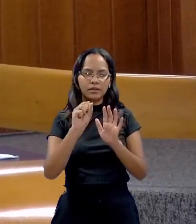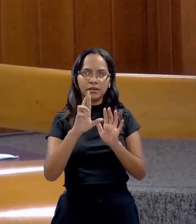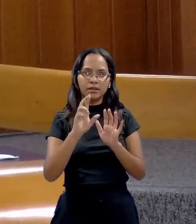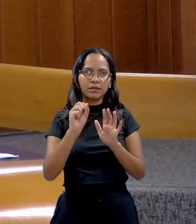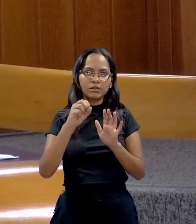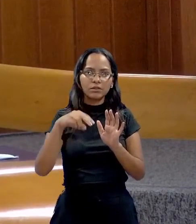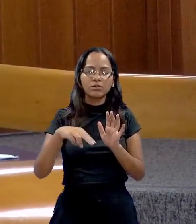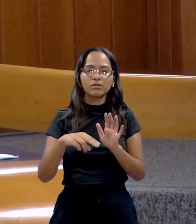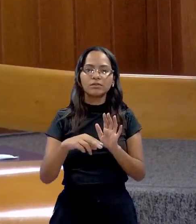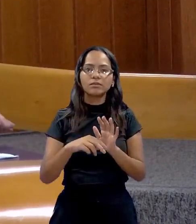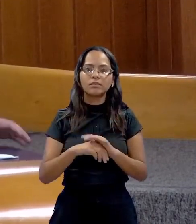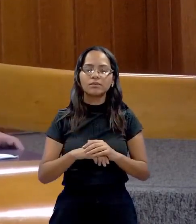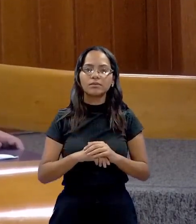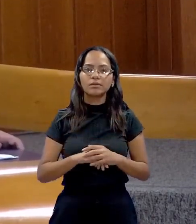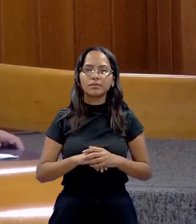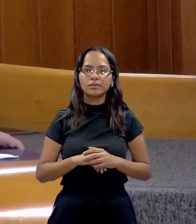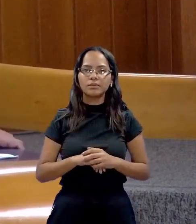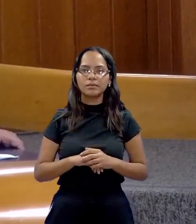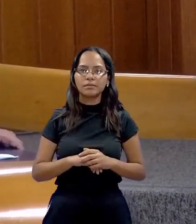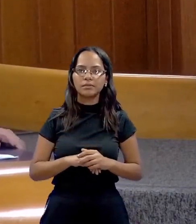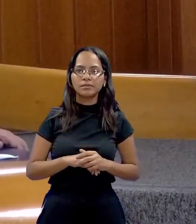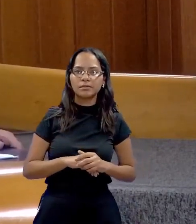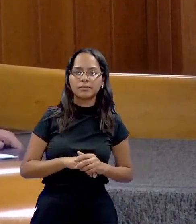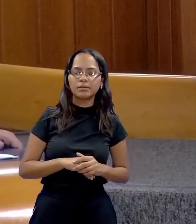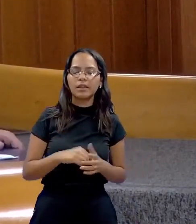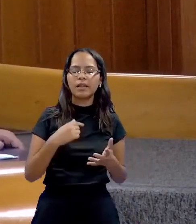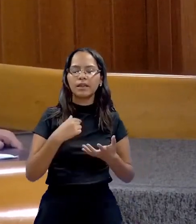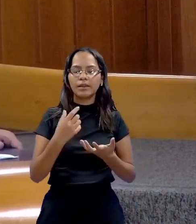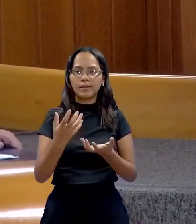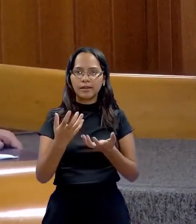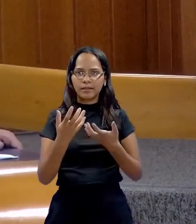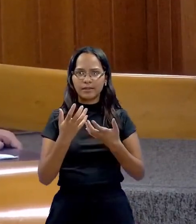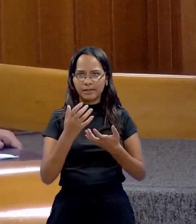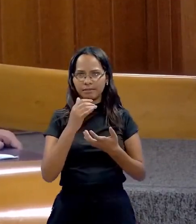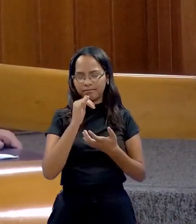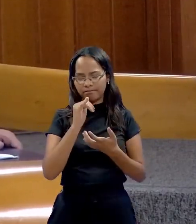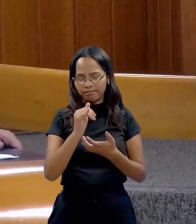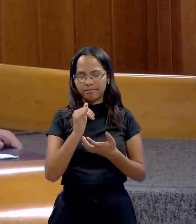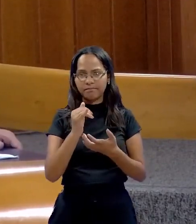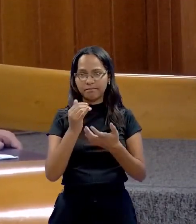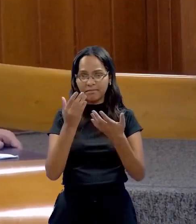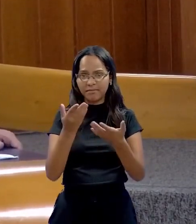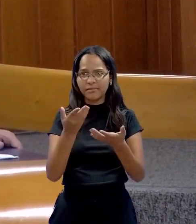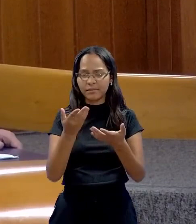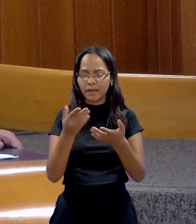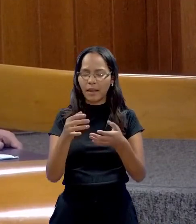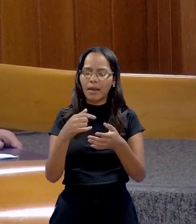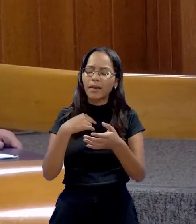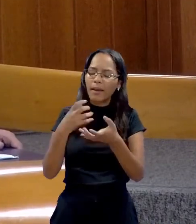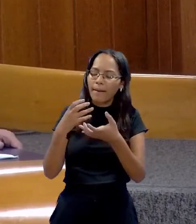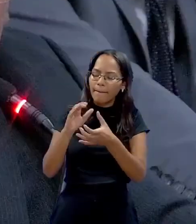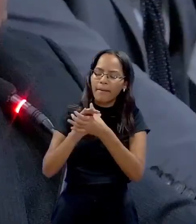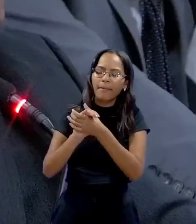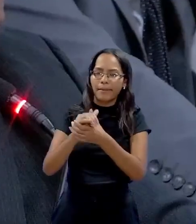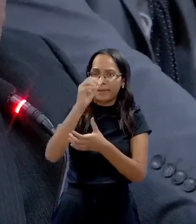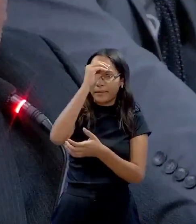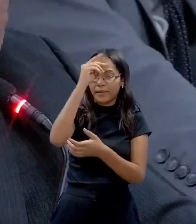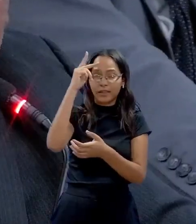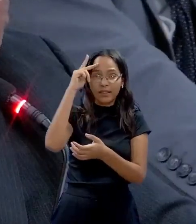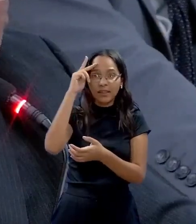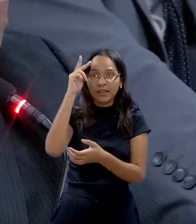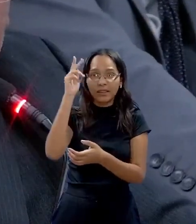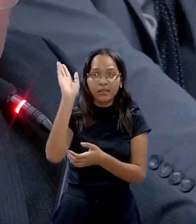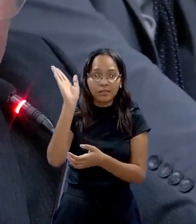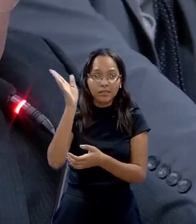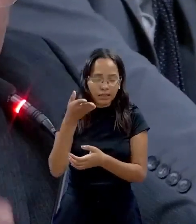pela parte, vereador. Vereador, quero aproveitar o momento para poder parabenizar o prefeito, que já respondeu aí, aceitou o pedido